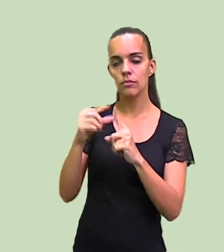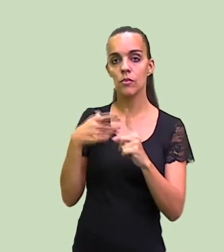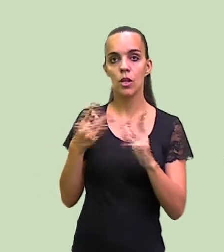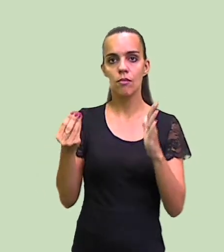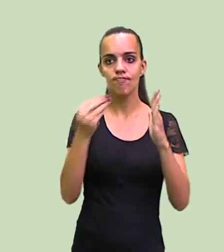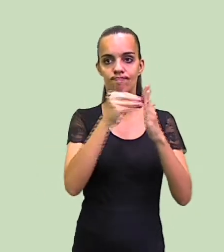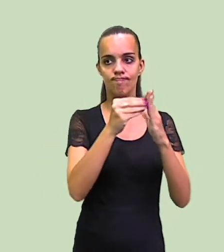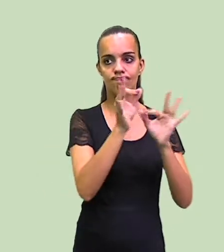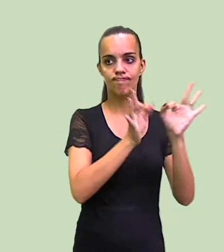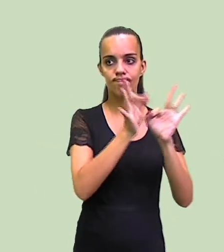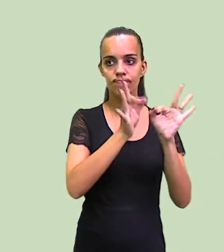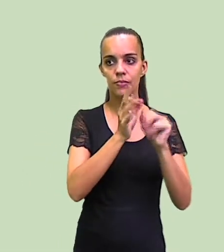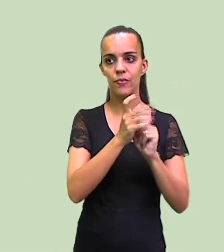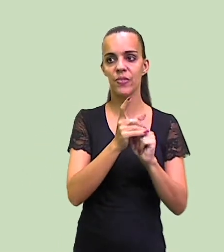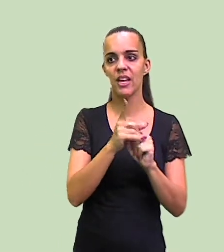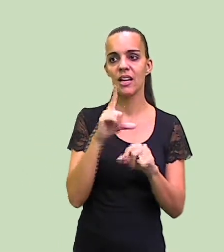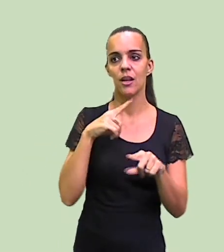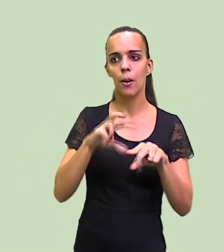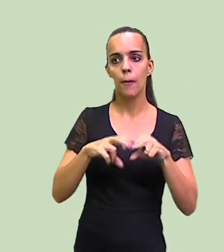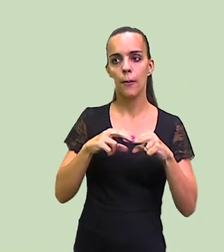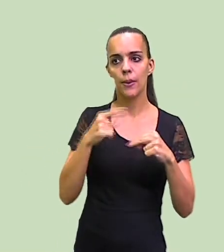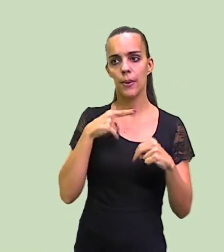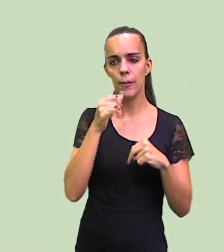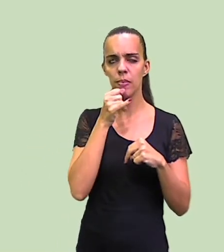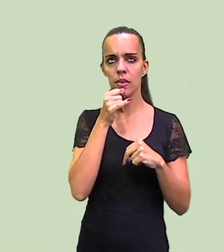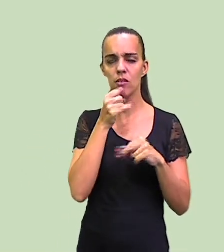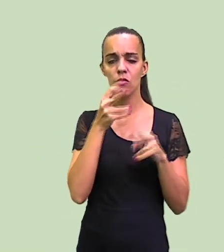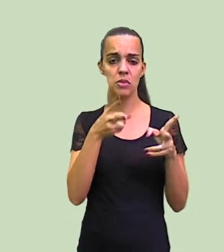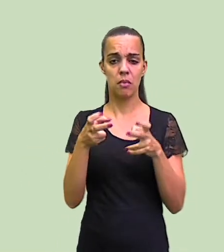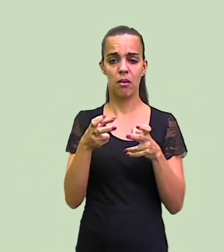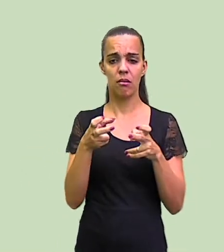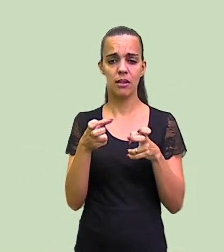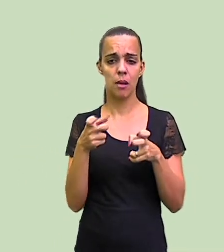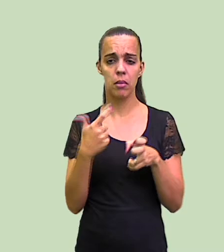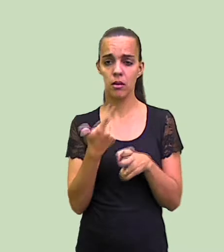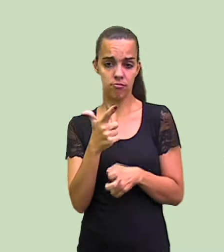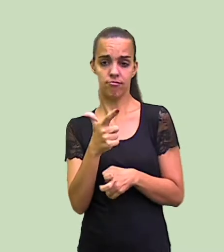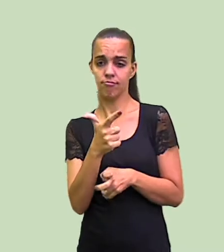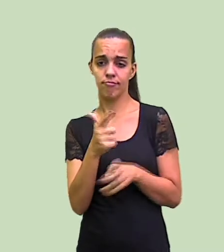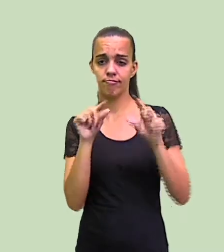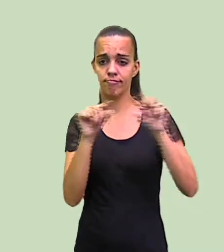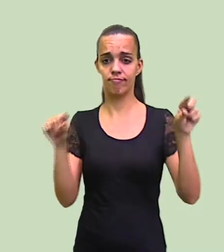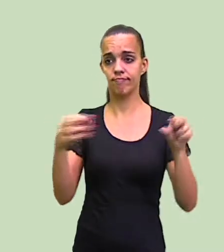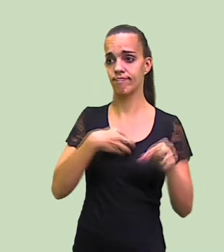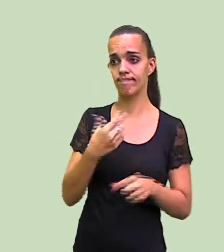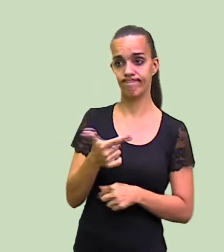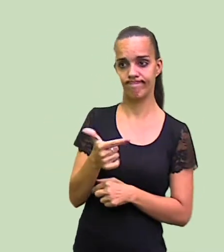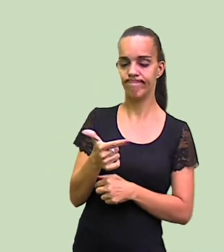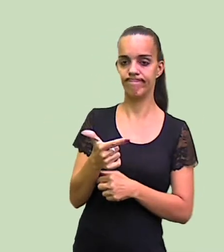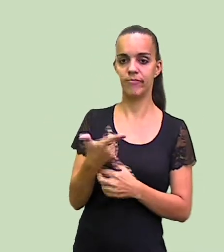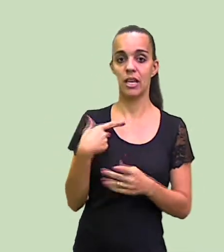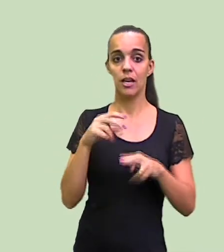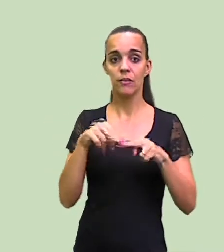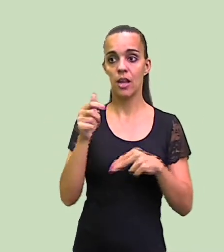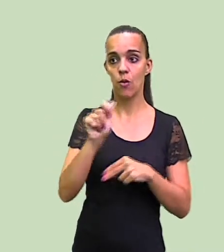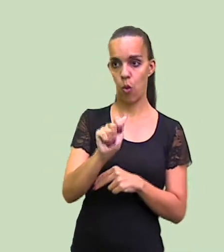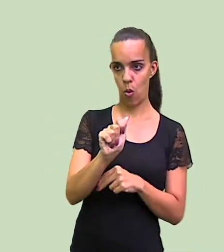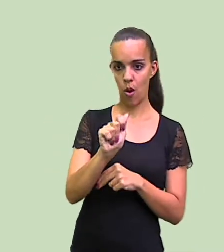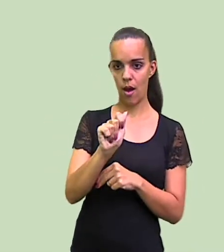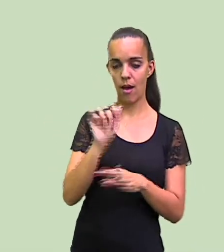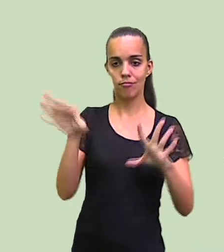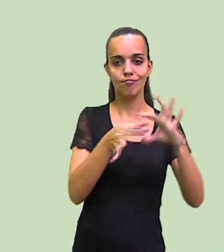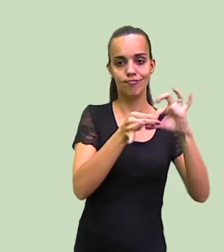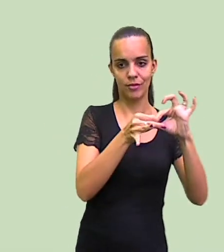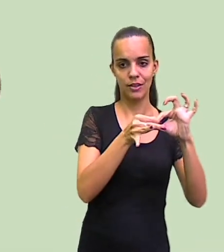linha dessa frase fixa, fica óbvio que não existe o segundo A. Se não existe o segundo A, não temos